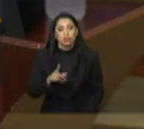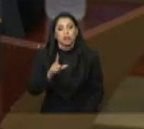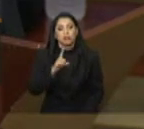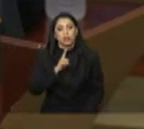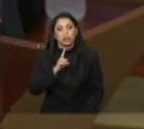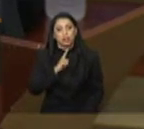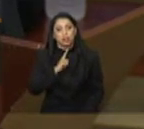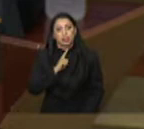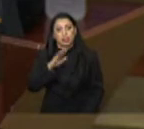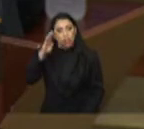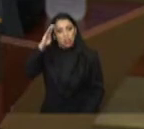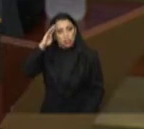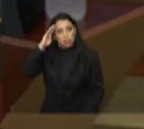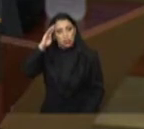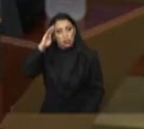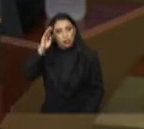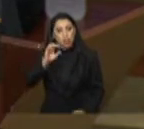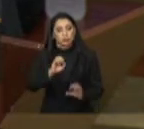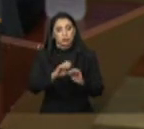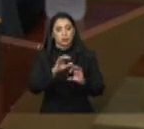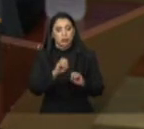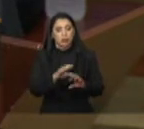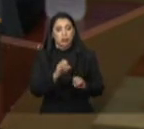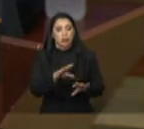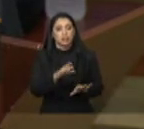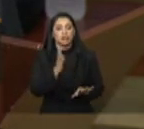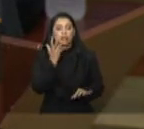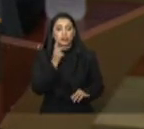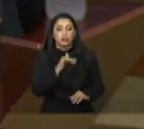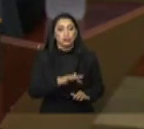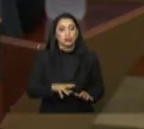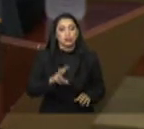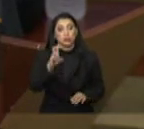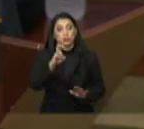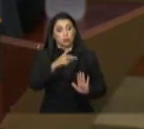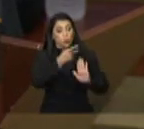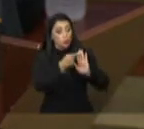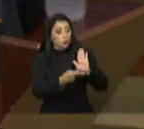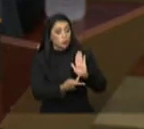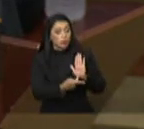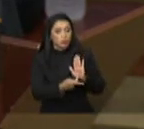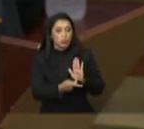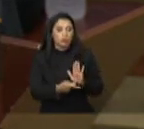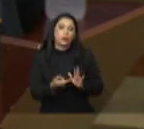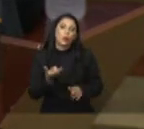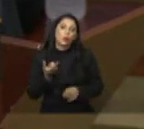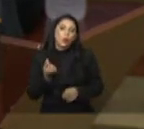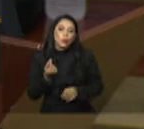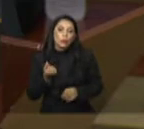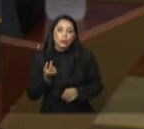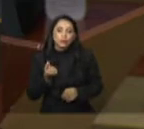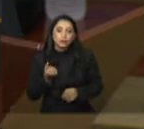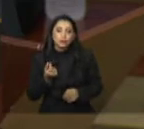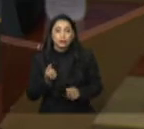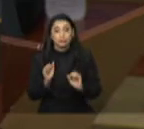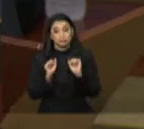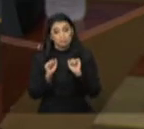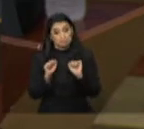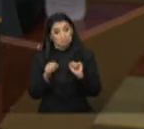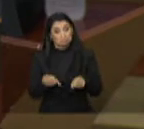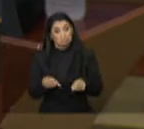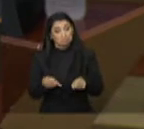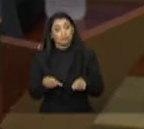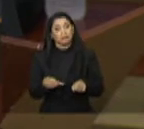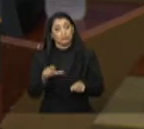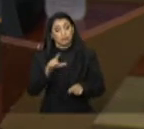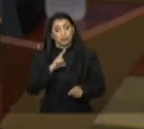de escolas para educação infantil em cinco projetos com esse dinheiro é possível e construir